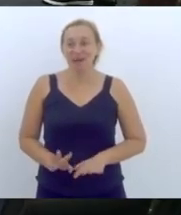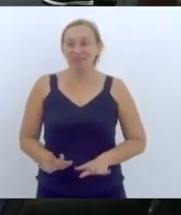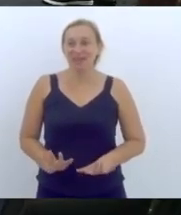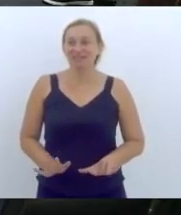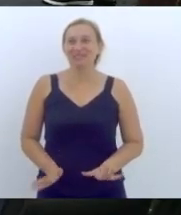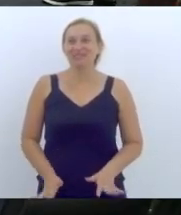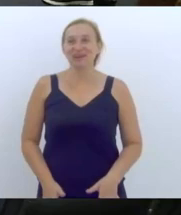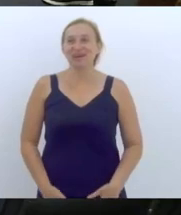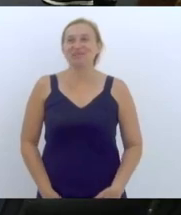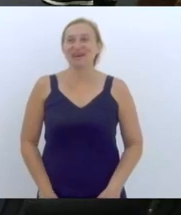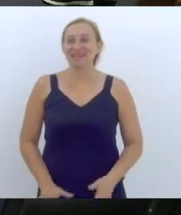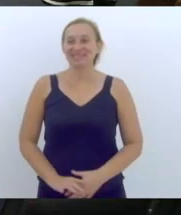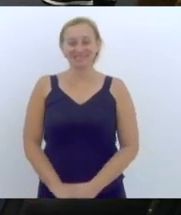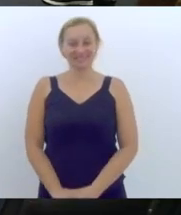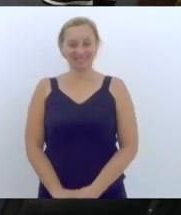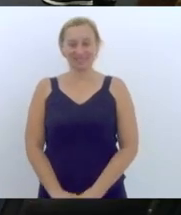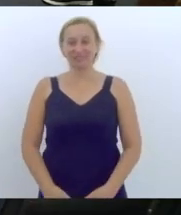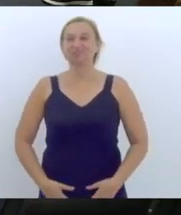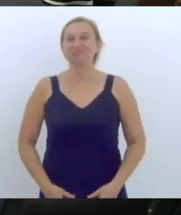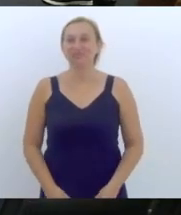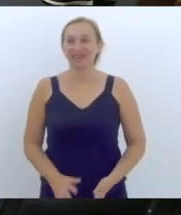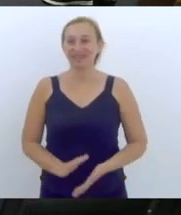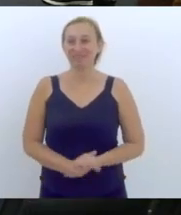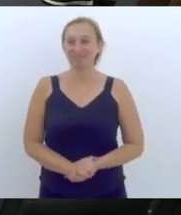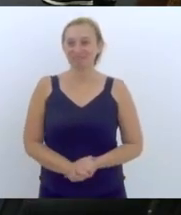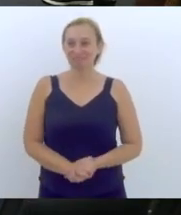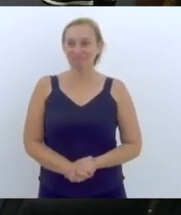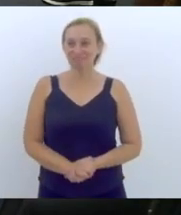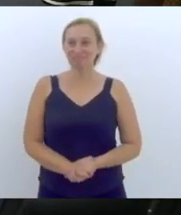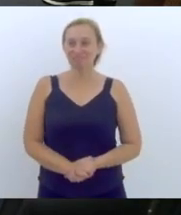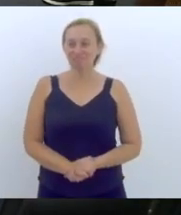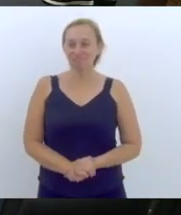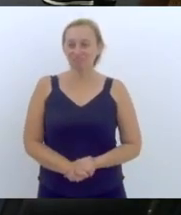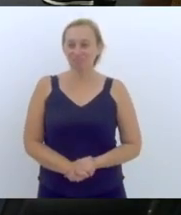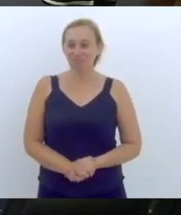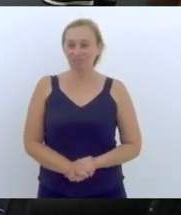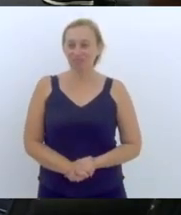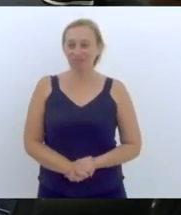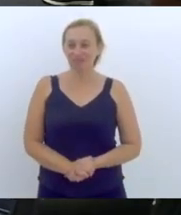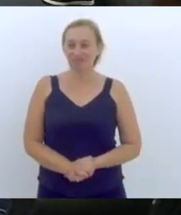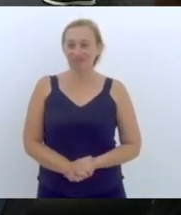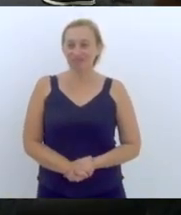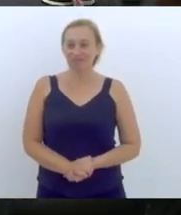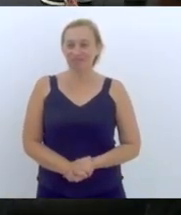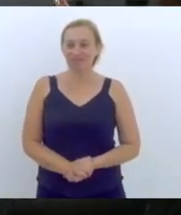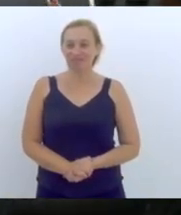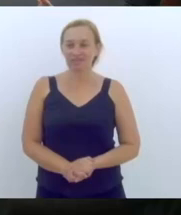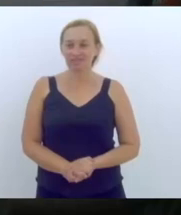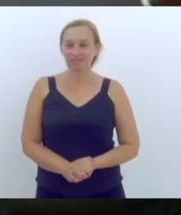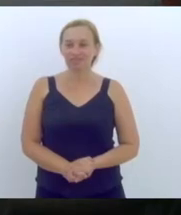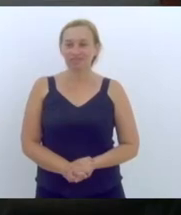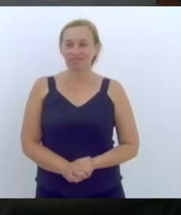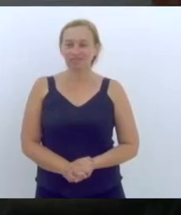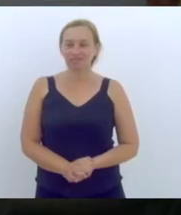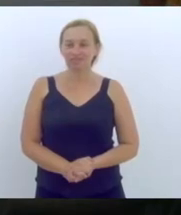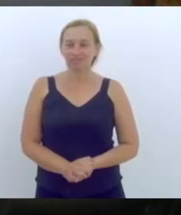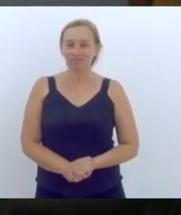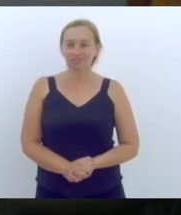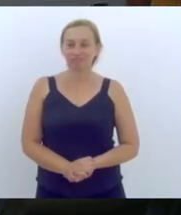Deixa para a segunda discussão, pode ser? Então, ah, tá perfeito. Bom. Perfeito. Eu já boto ela aqui, a devolvendo.